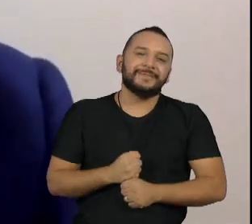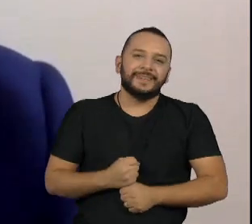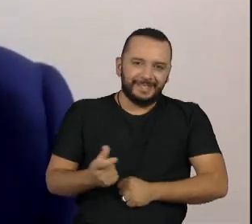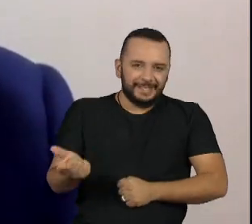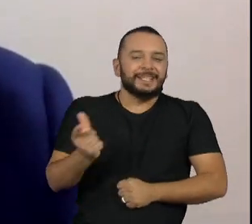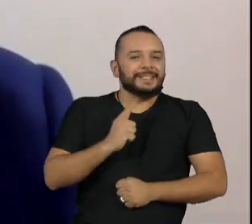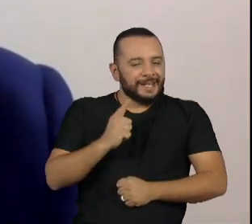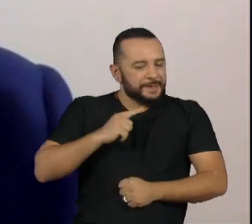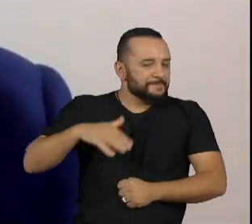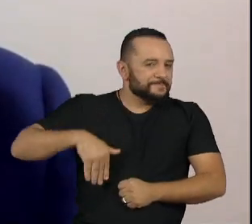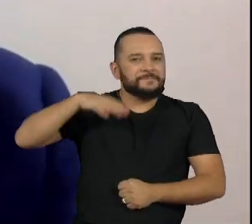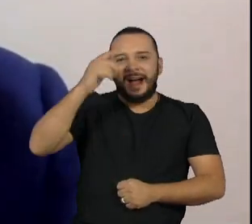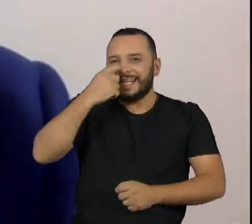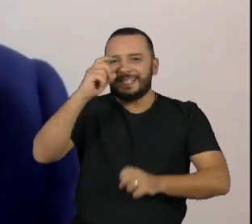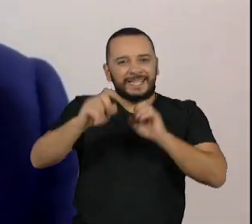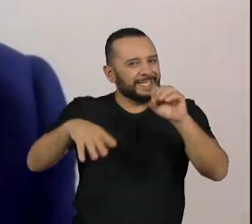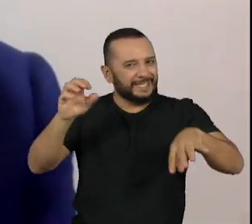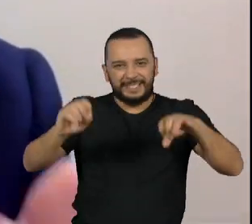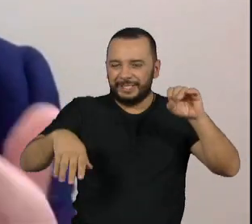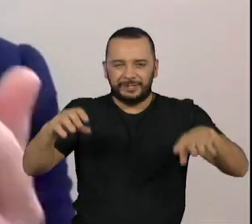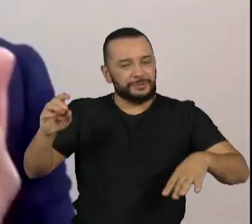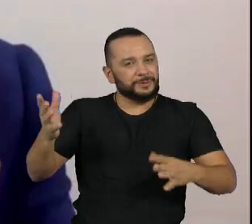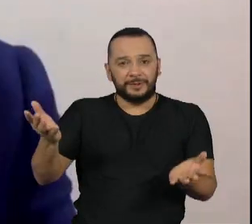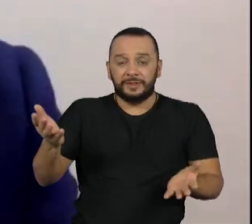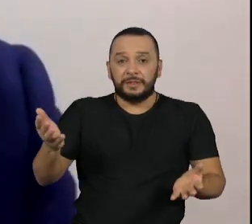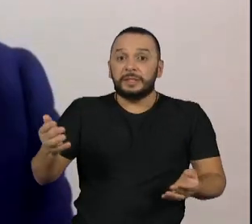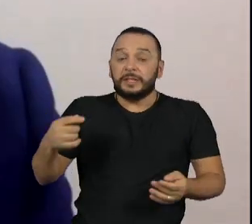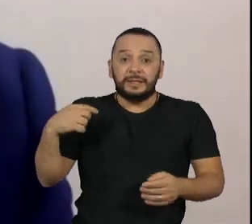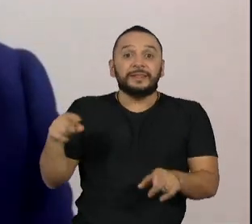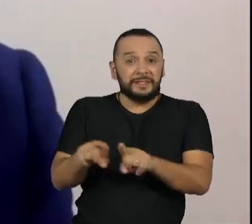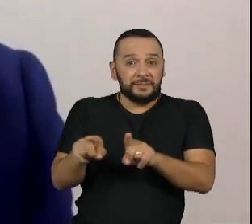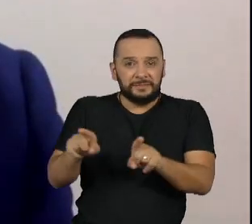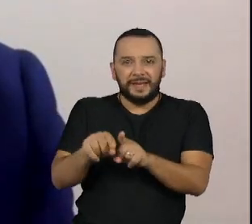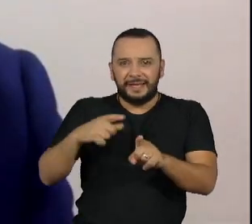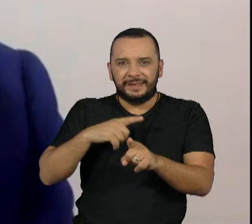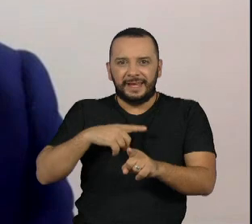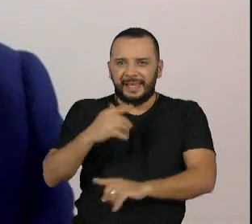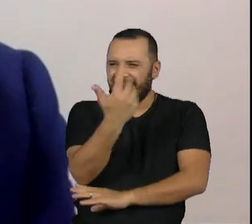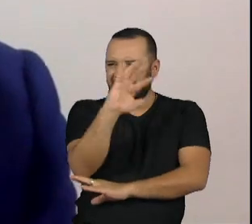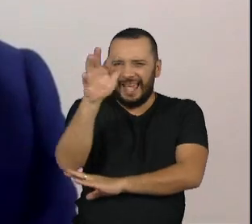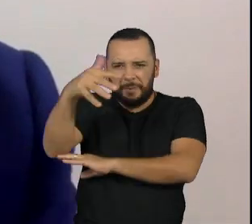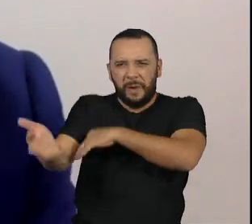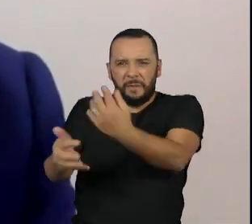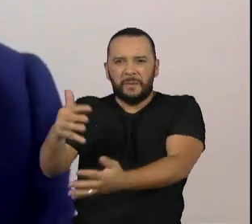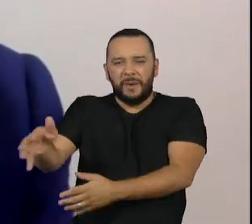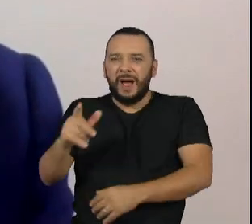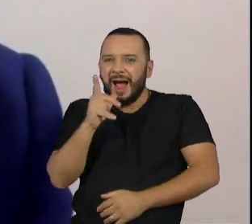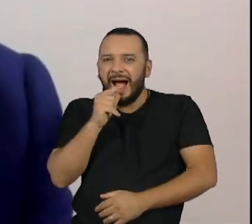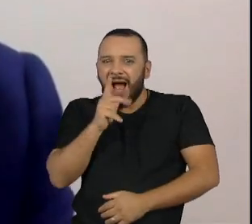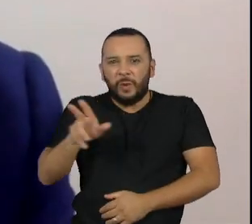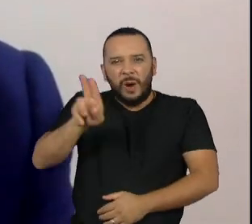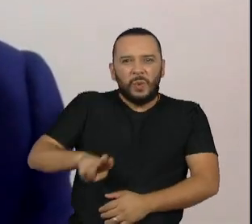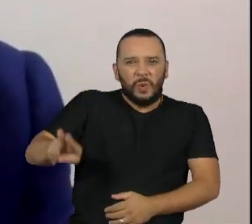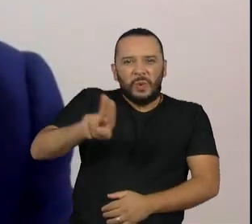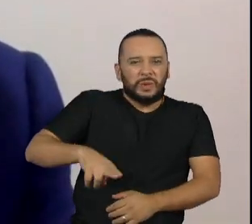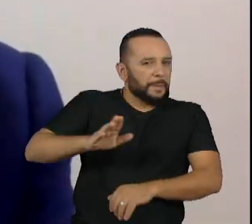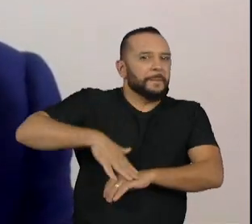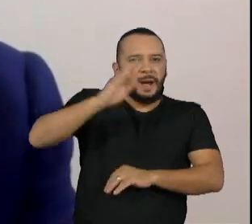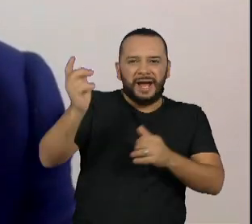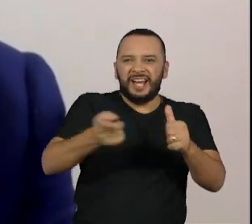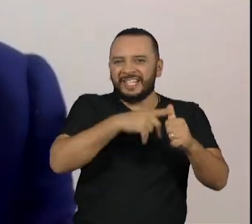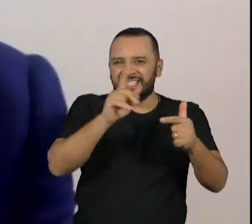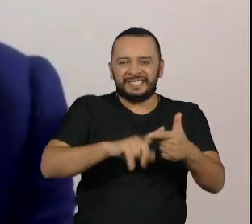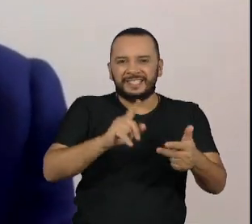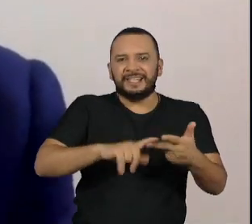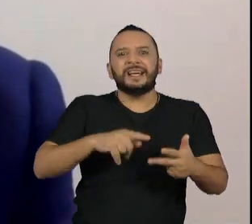mais recursos da natureza do que aquilo que o planeta consegue repor. Ou seja, estamos a cada ano